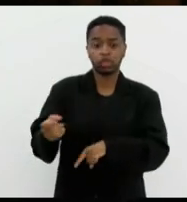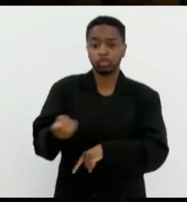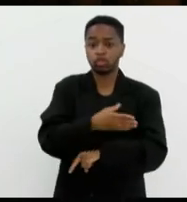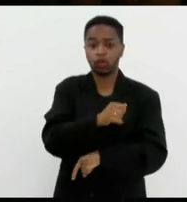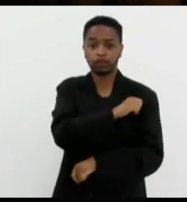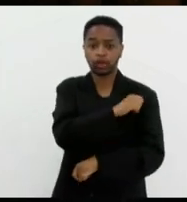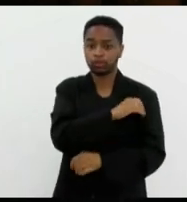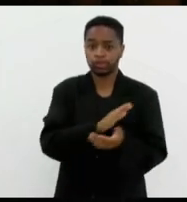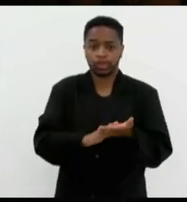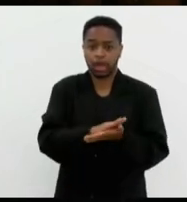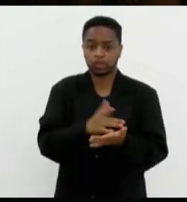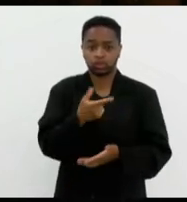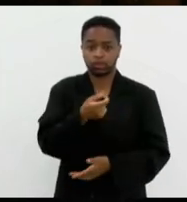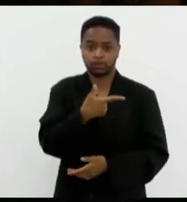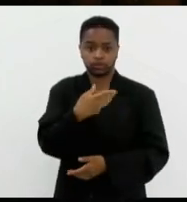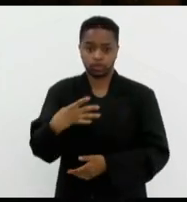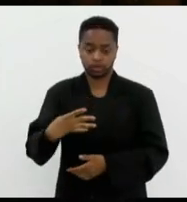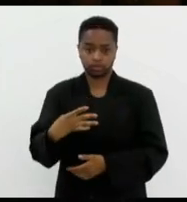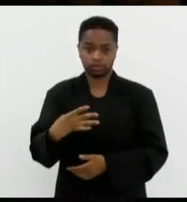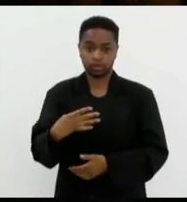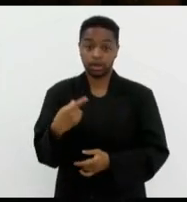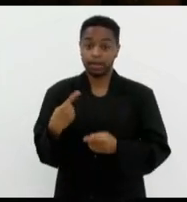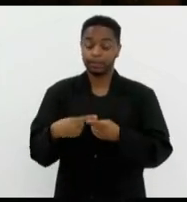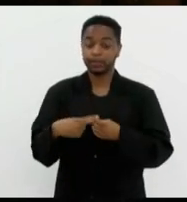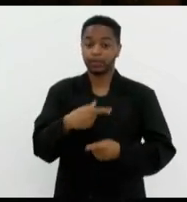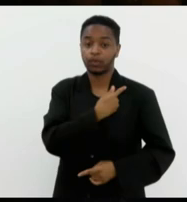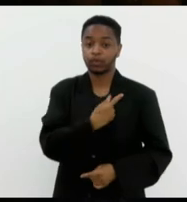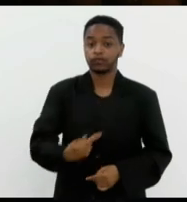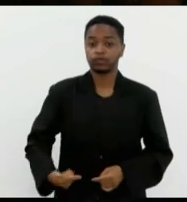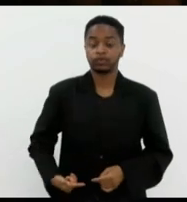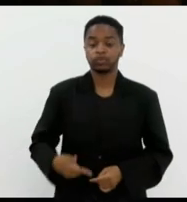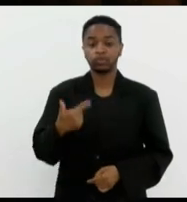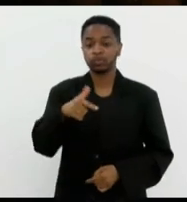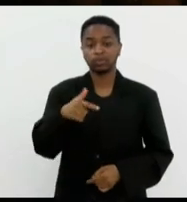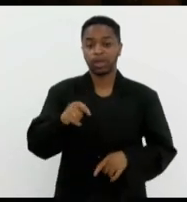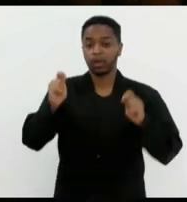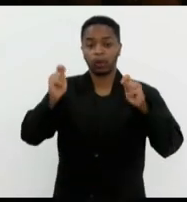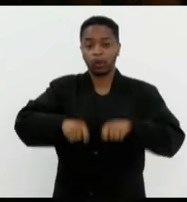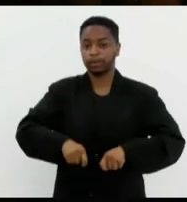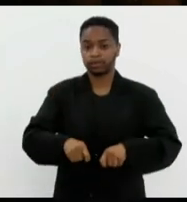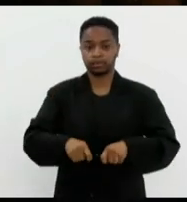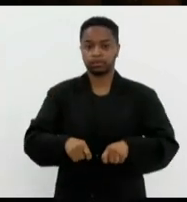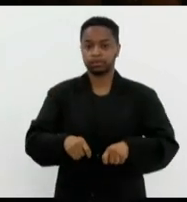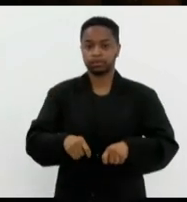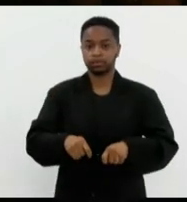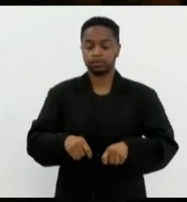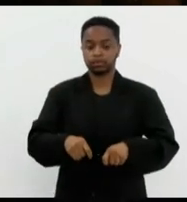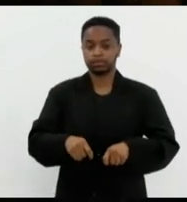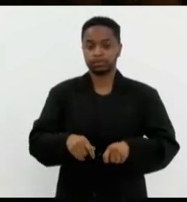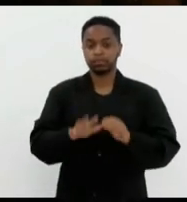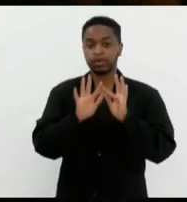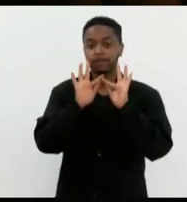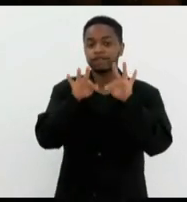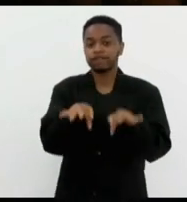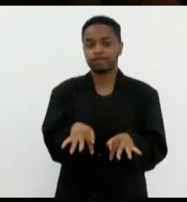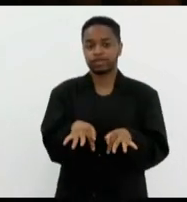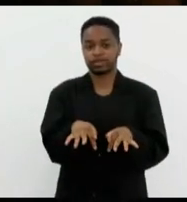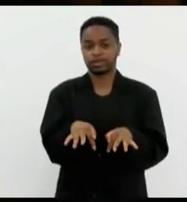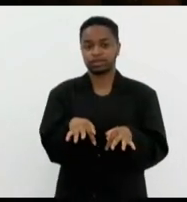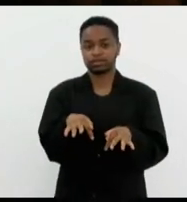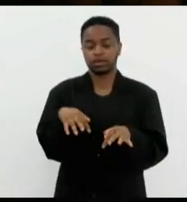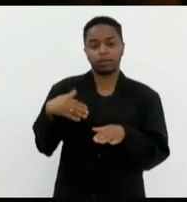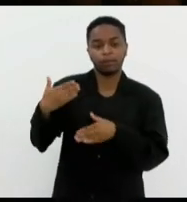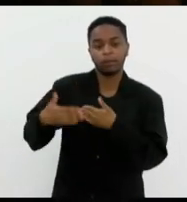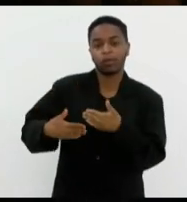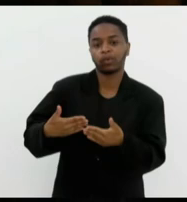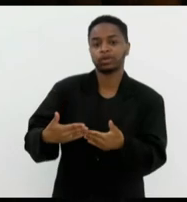no ano 2024, porque o governo não teve competência para concluir o